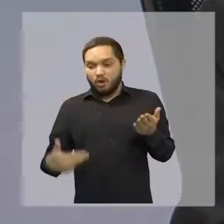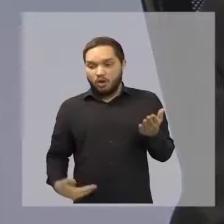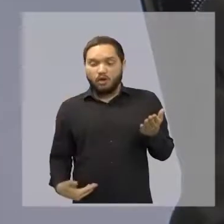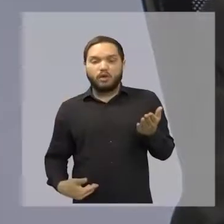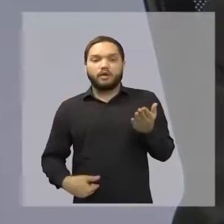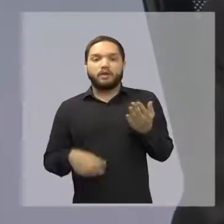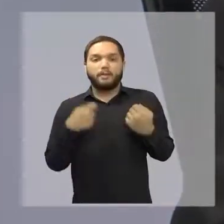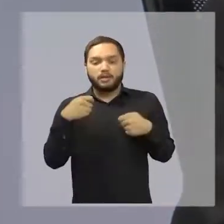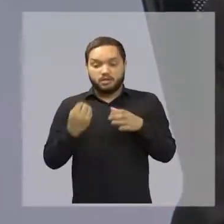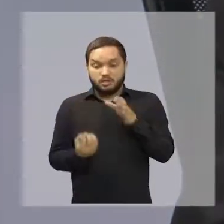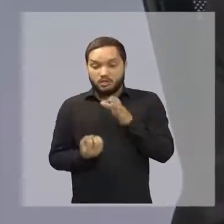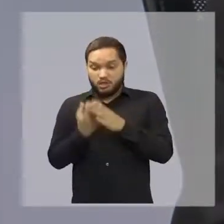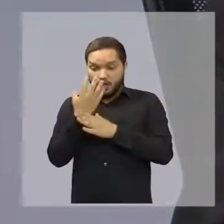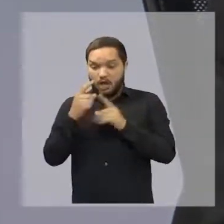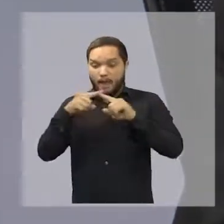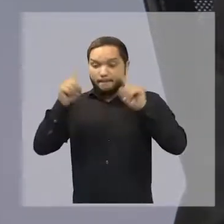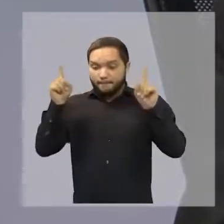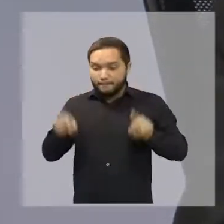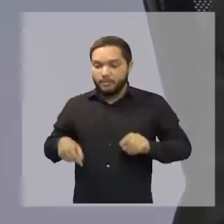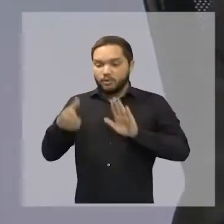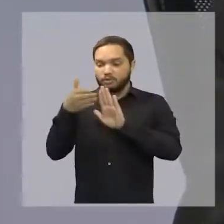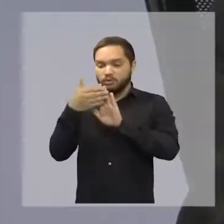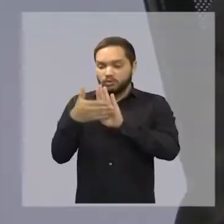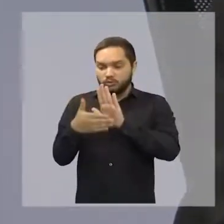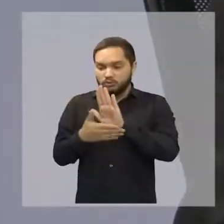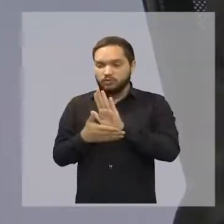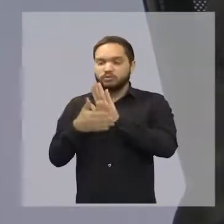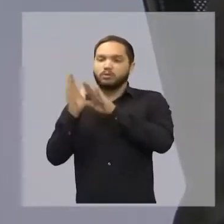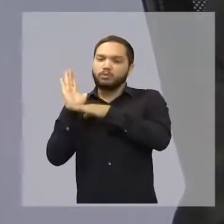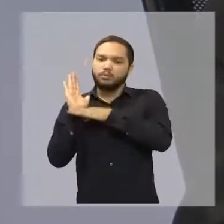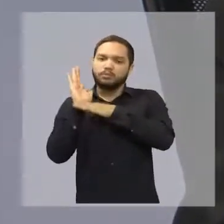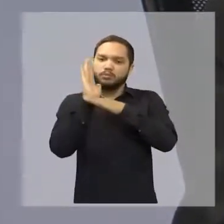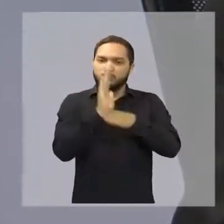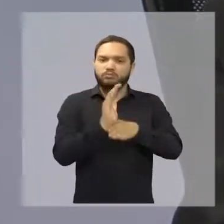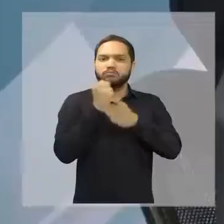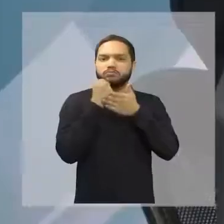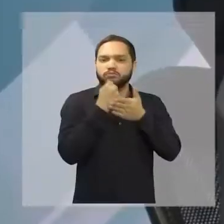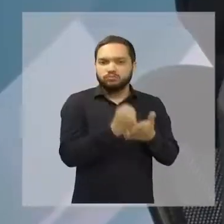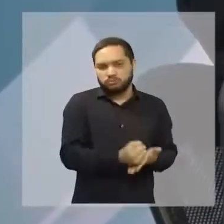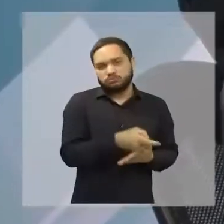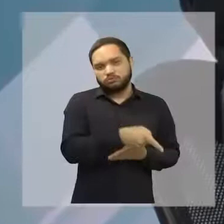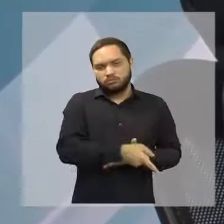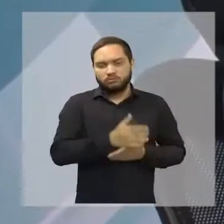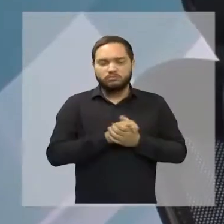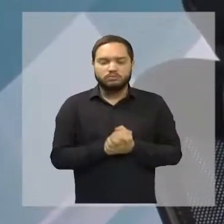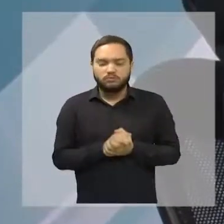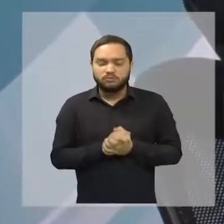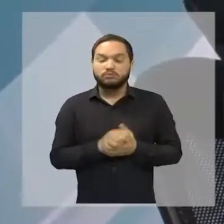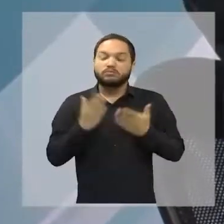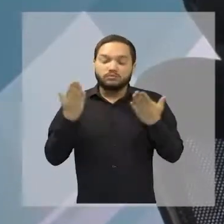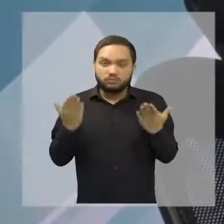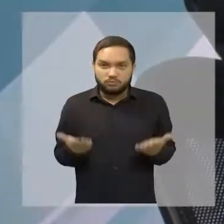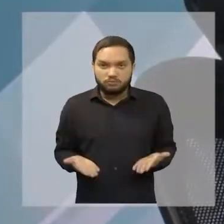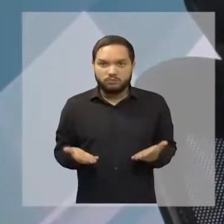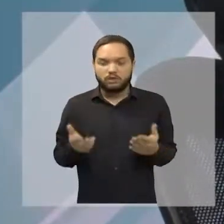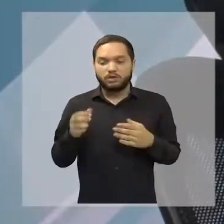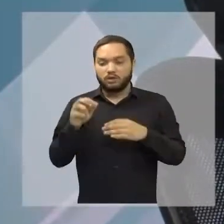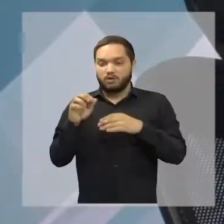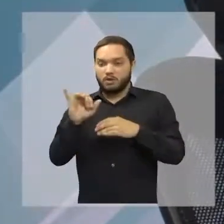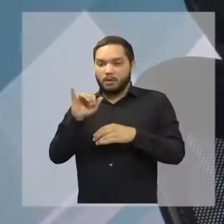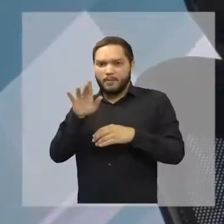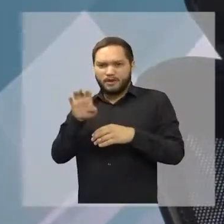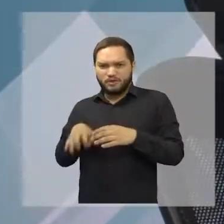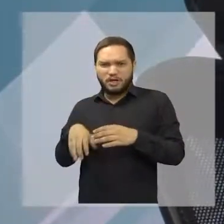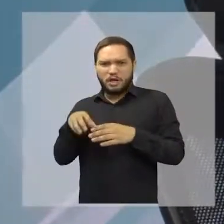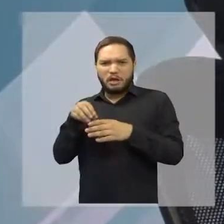adotem as políticas indispensáveis para mudar uma situação que deve ser mudada. Então, mexer no IBGE, a